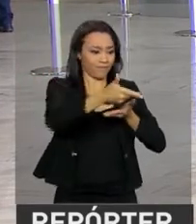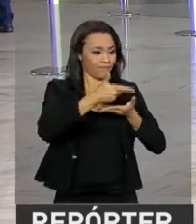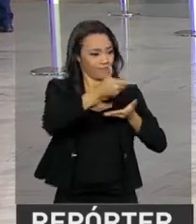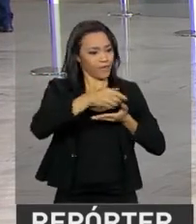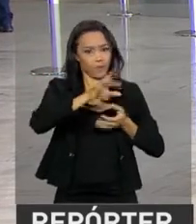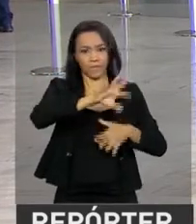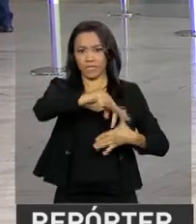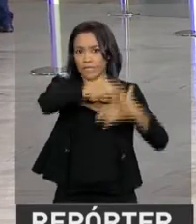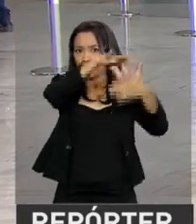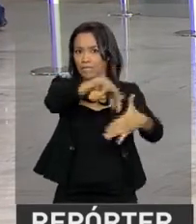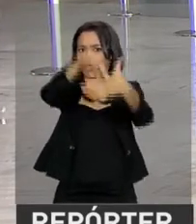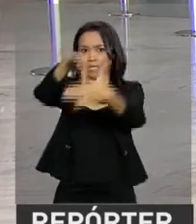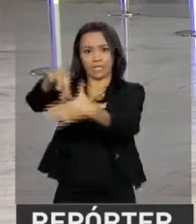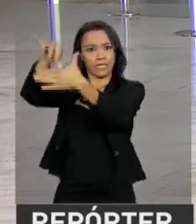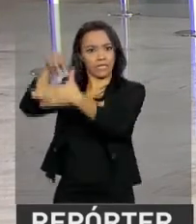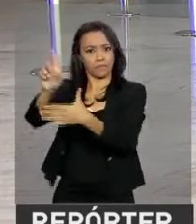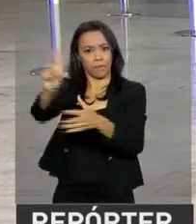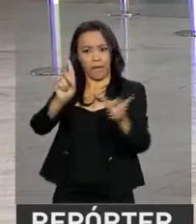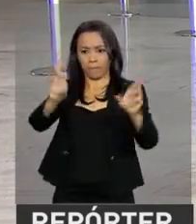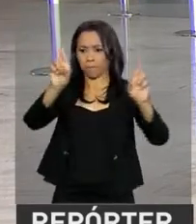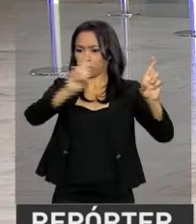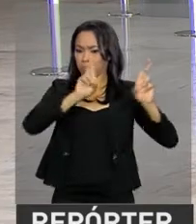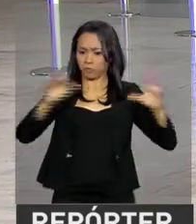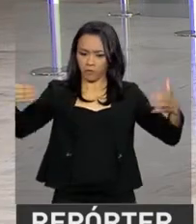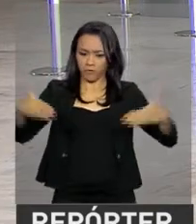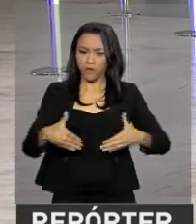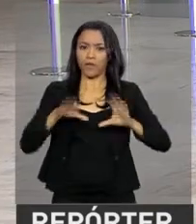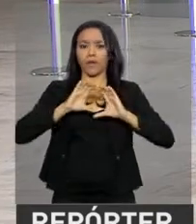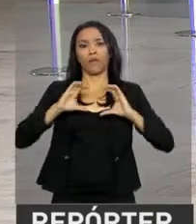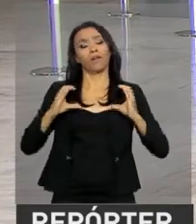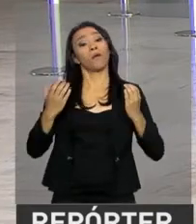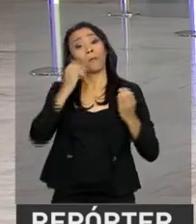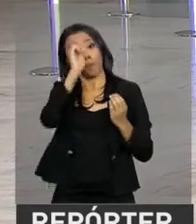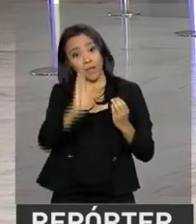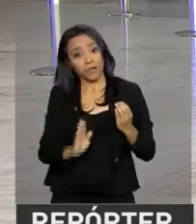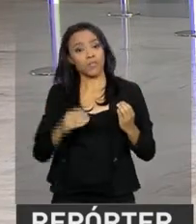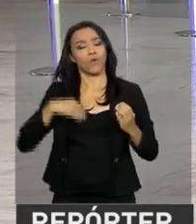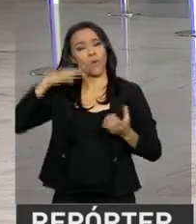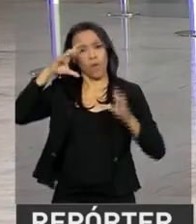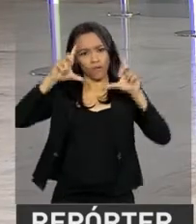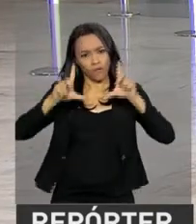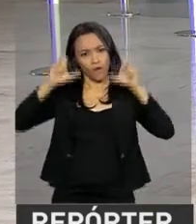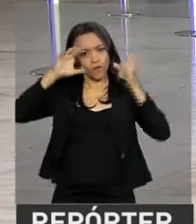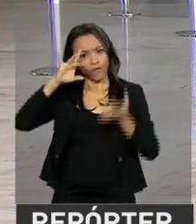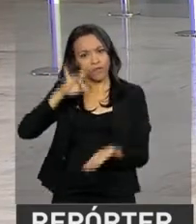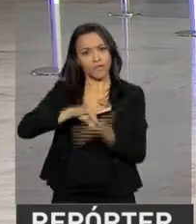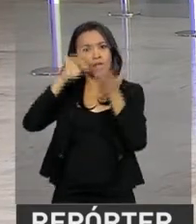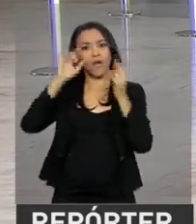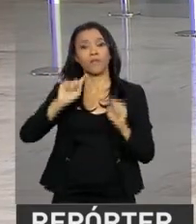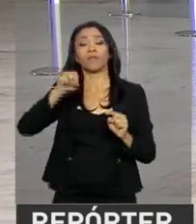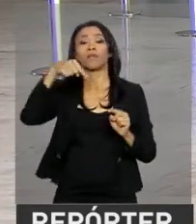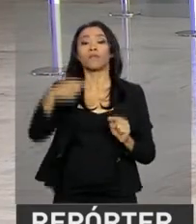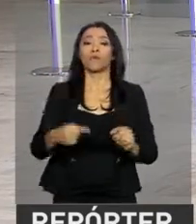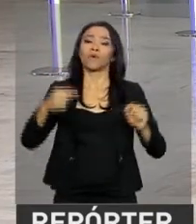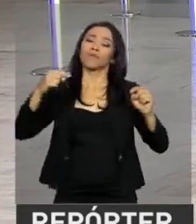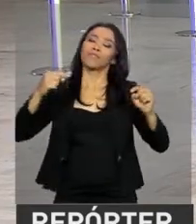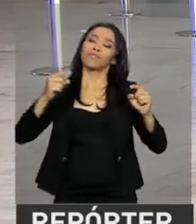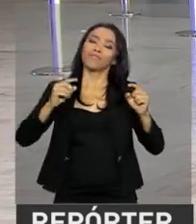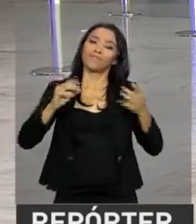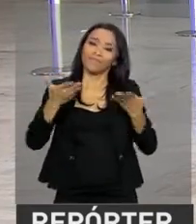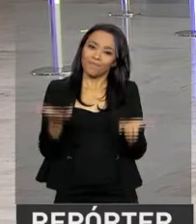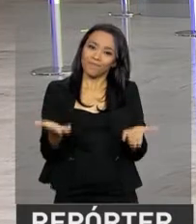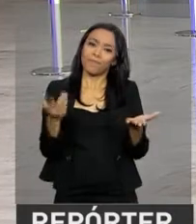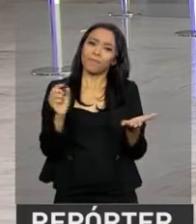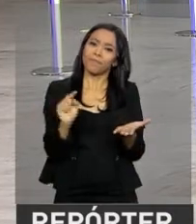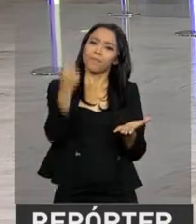aos líderes que vieram ao Brasil, também uma fotografia oficial, ainda uma sessão solene de abertura e também uma primeira